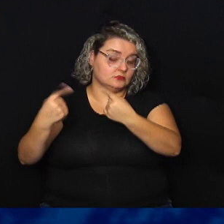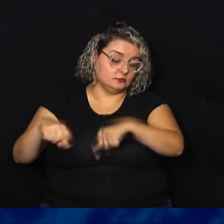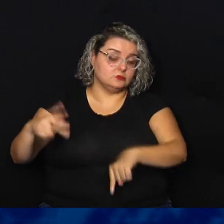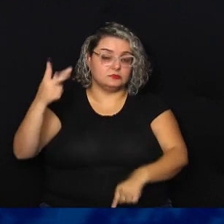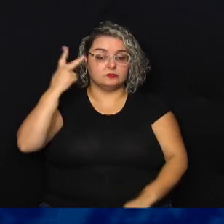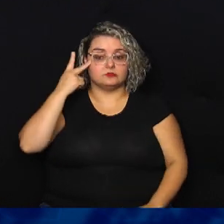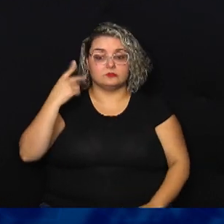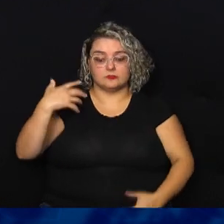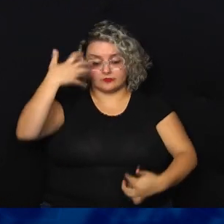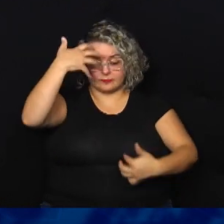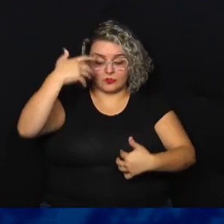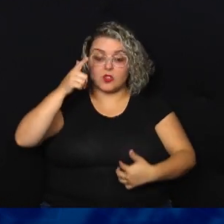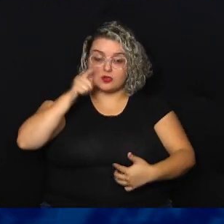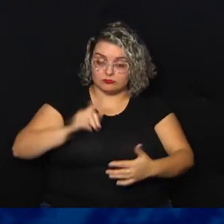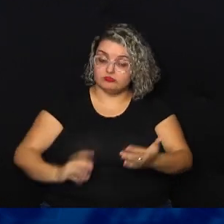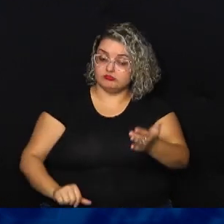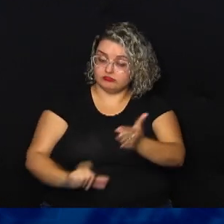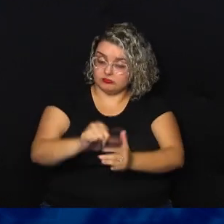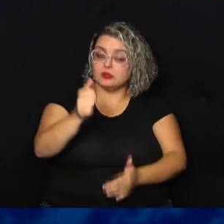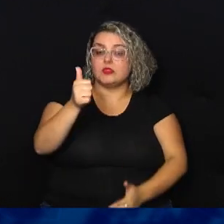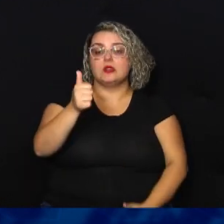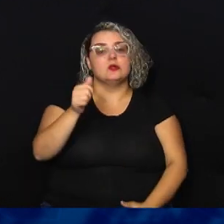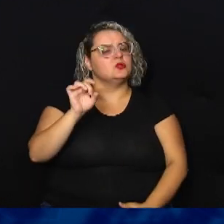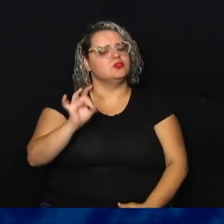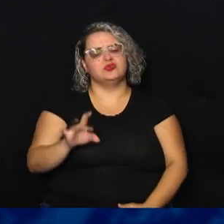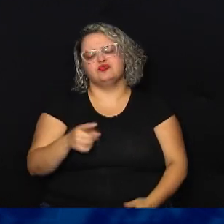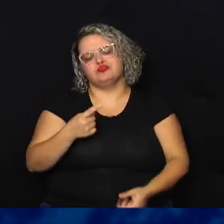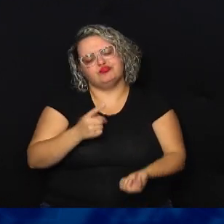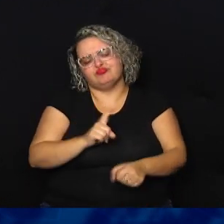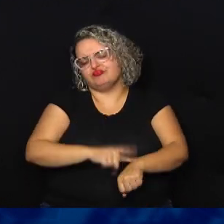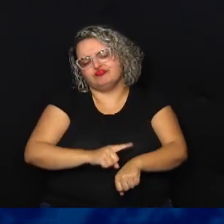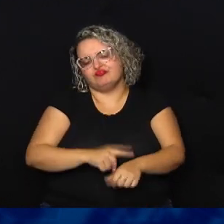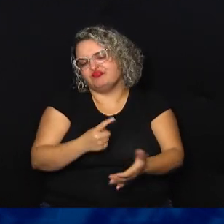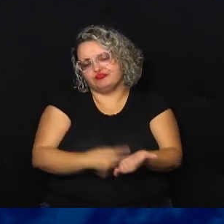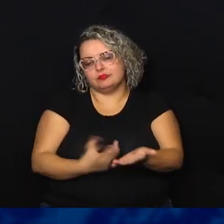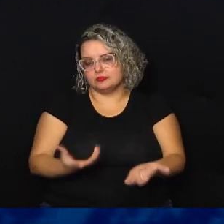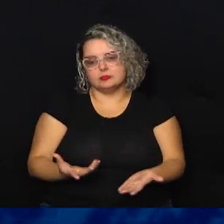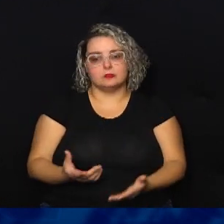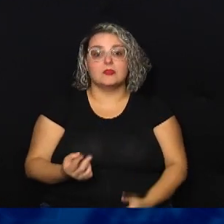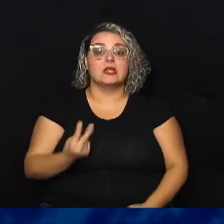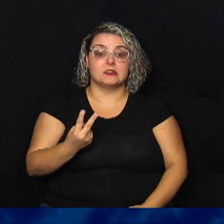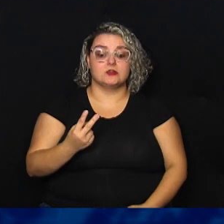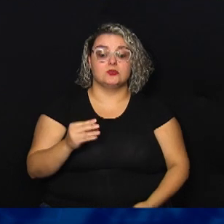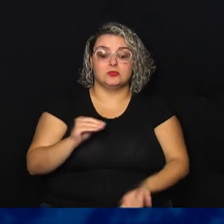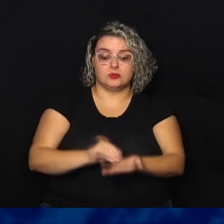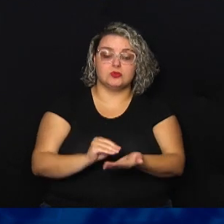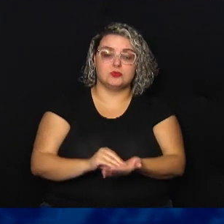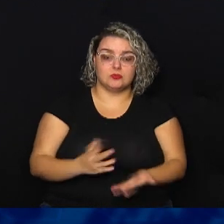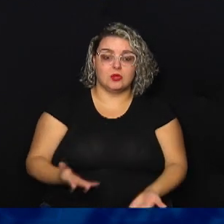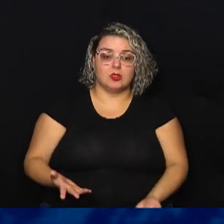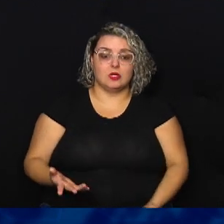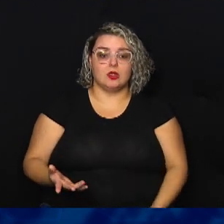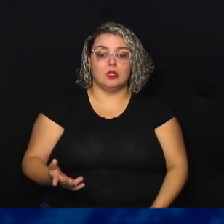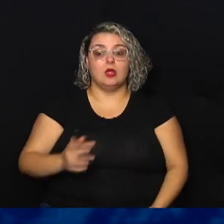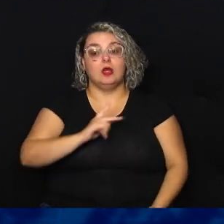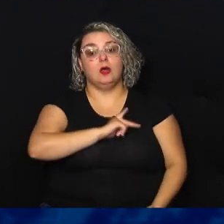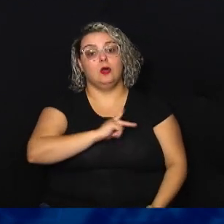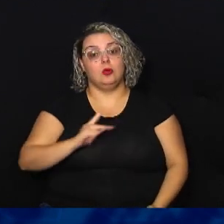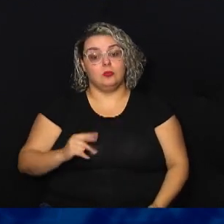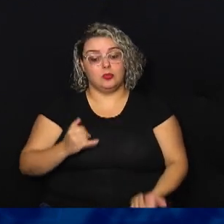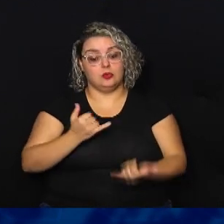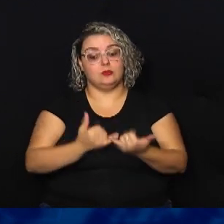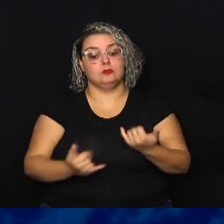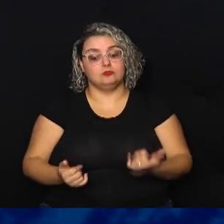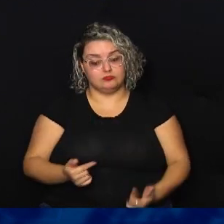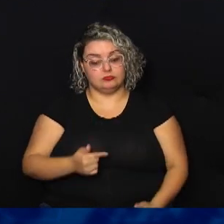na primeira posição, então só cumpre a tabela nessas últimas 2 rodadas. A Ponte, que no meio de semana